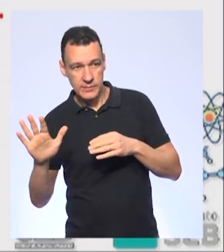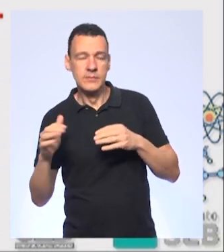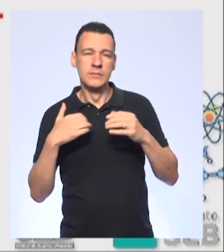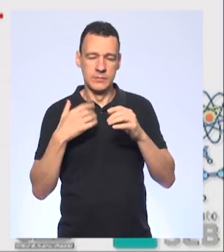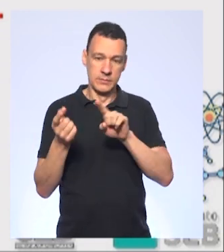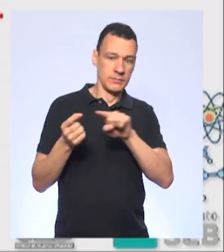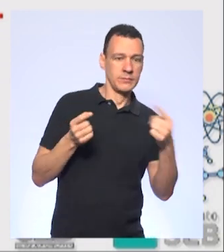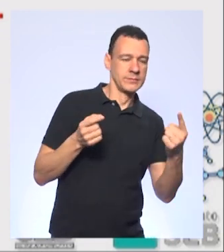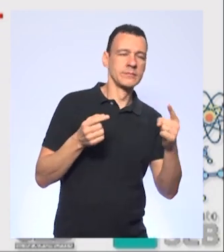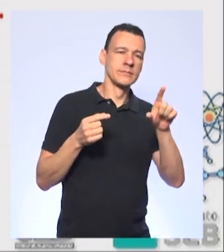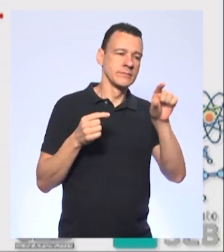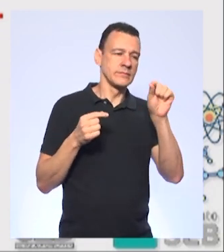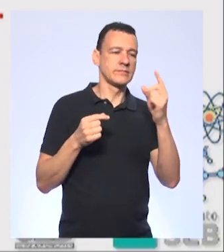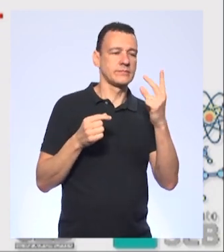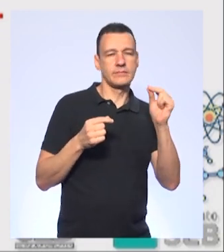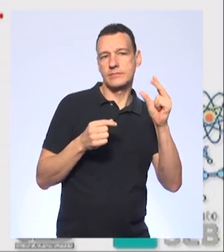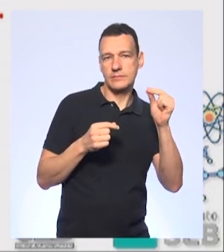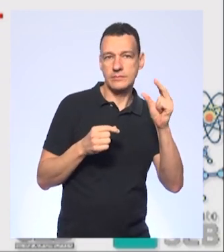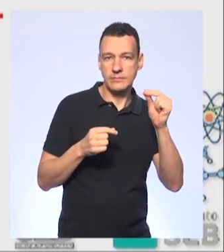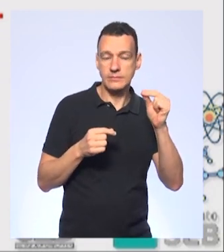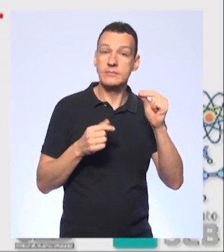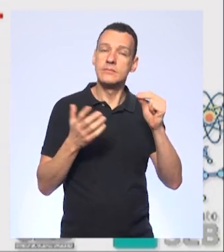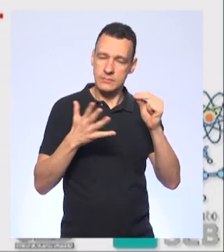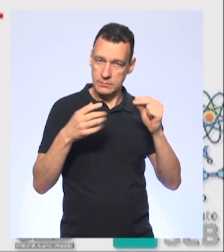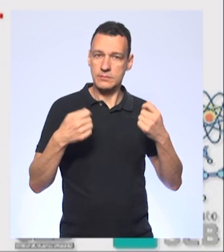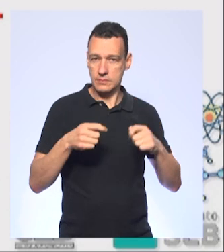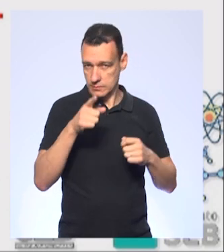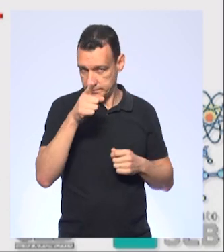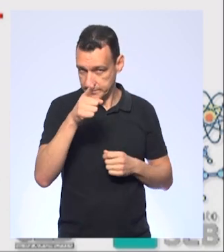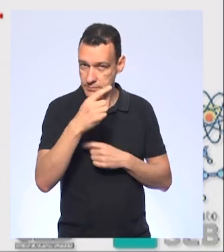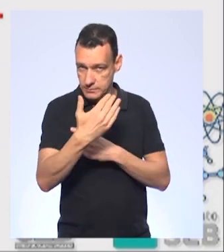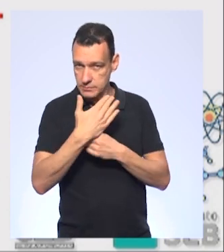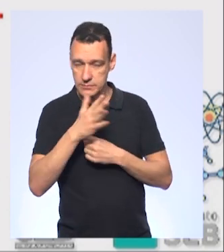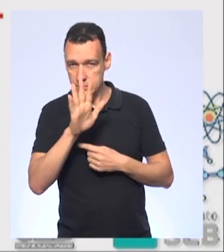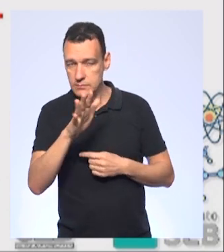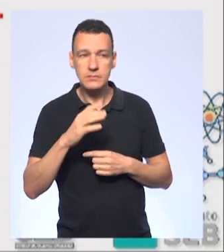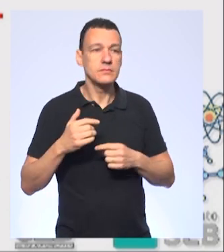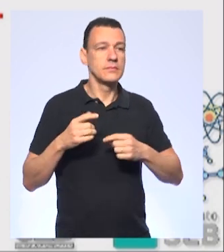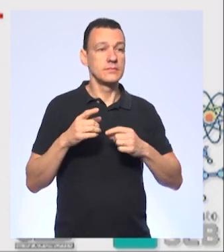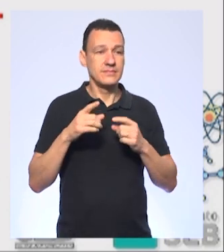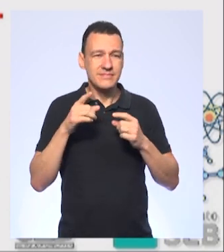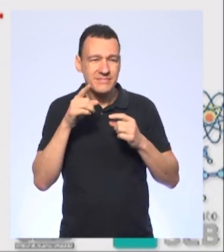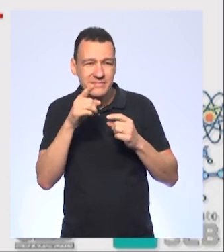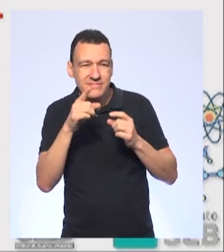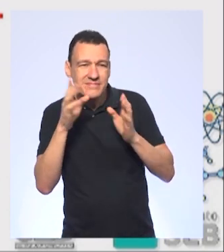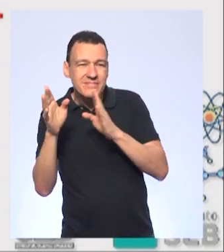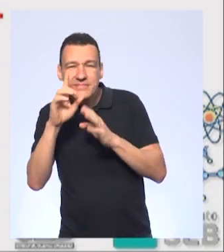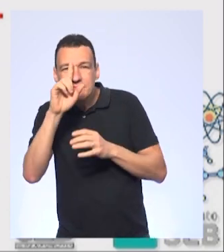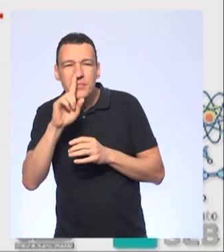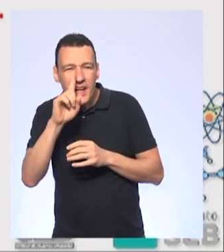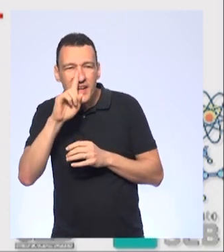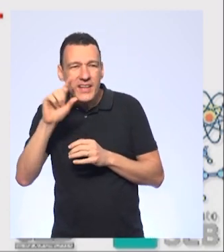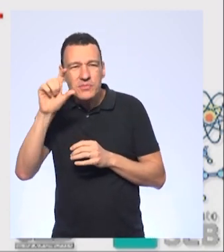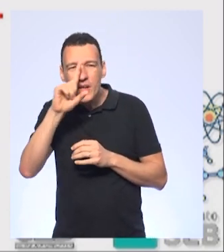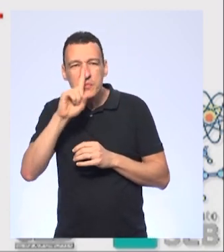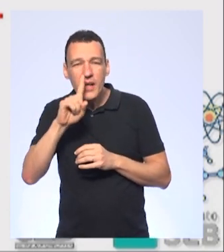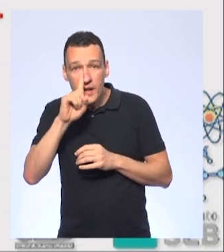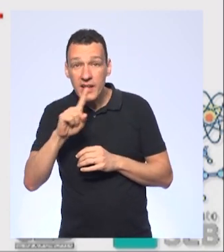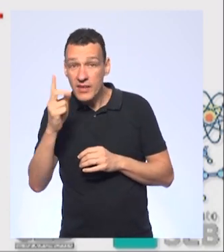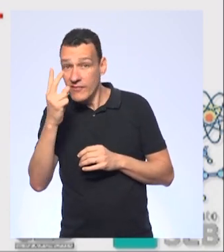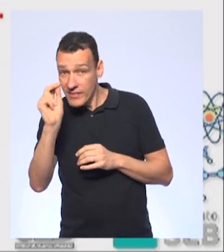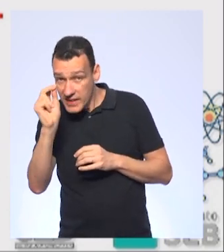que é 20. Agora eu preciso de vocês. Esse segmentinho destacado na tela em amarelo 20